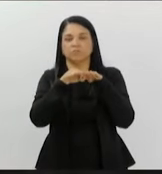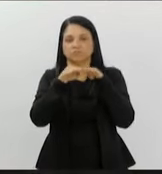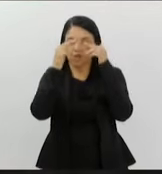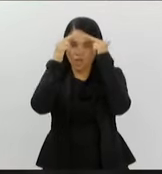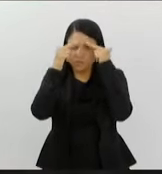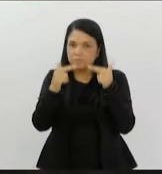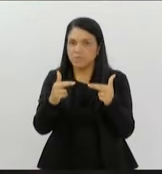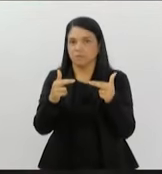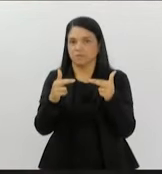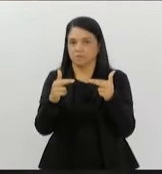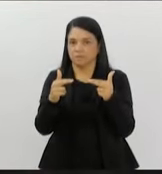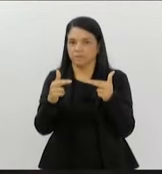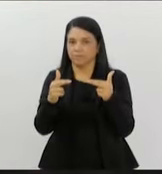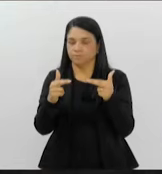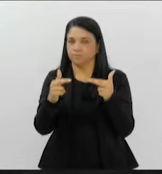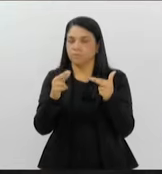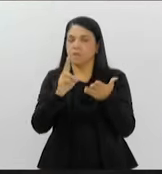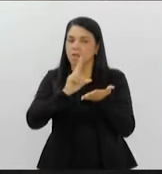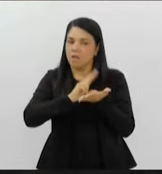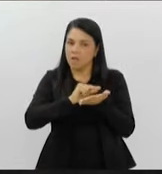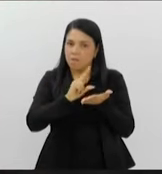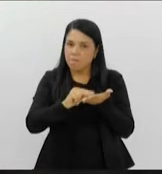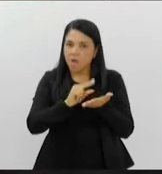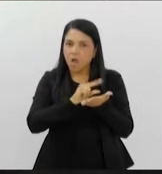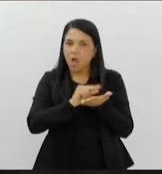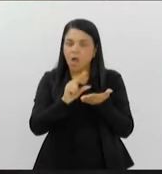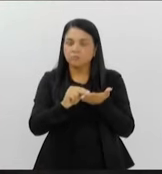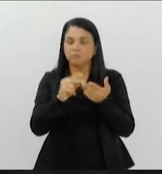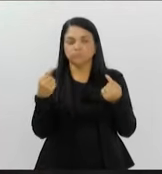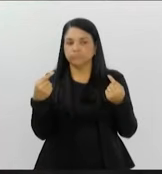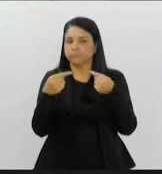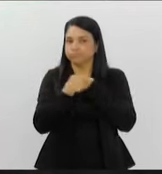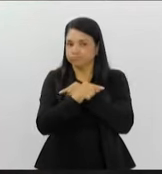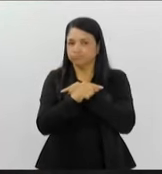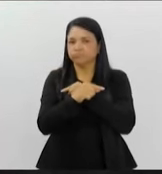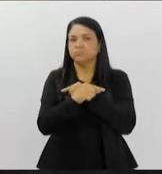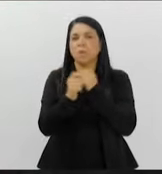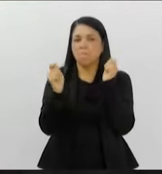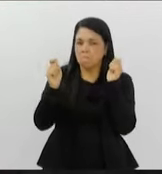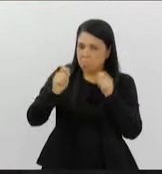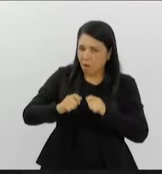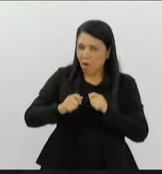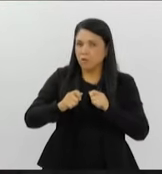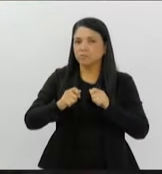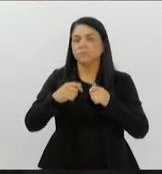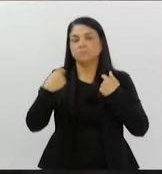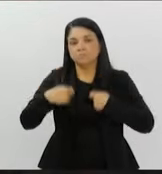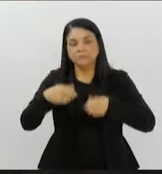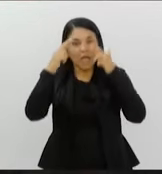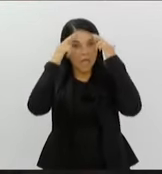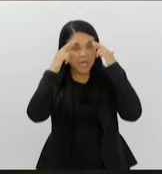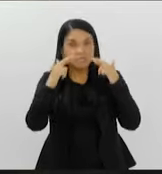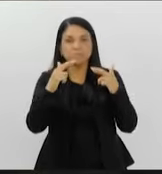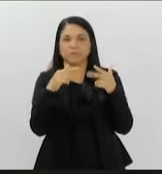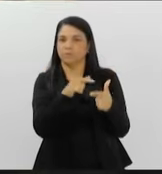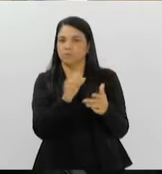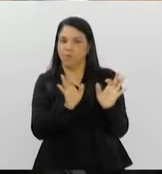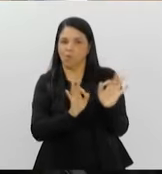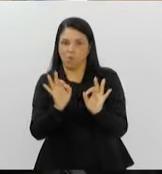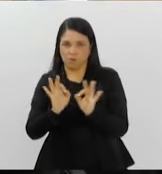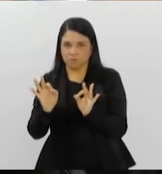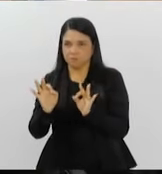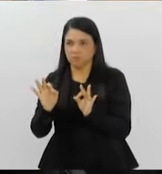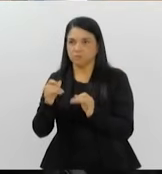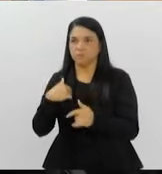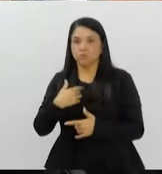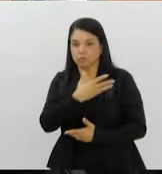nossa... Mesmo que as pautas sejam, de fato, diversas, e devem ser, e podem ser, mas que nós possamos manter a ordem. Por gentileza, deputado Renan. Não esquece